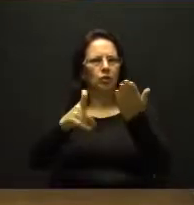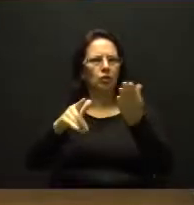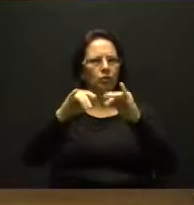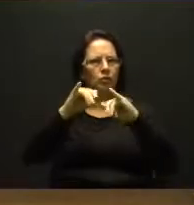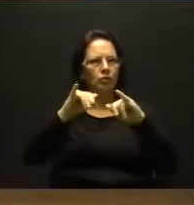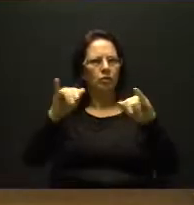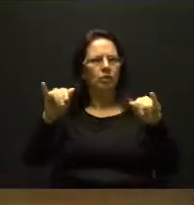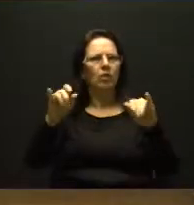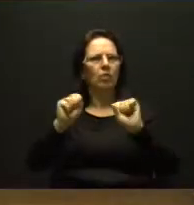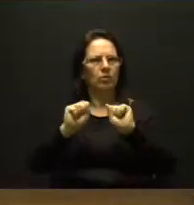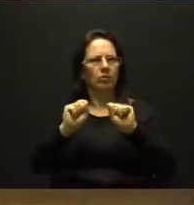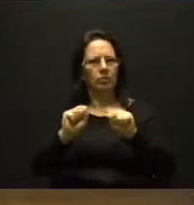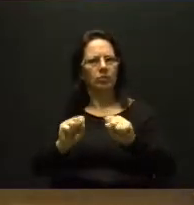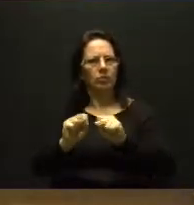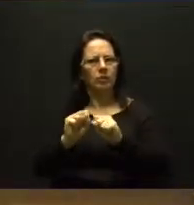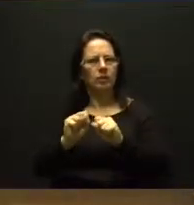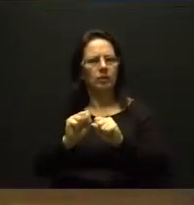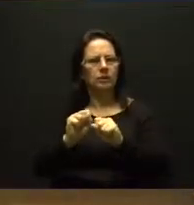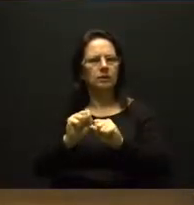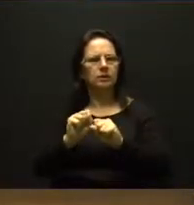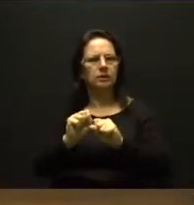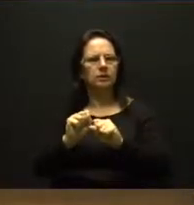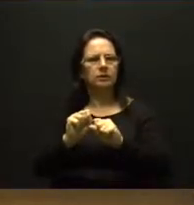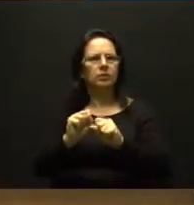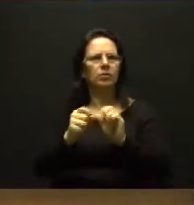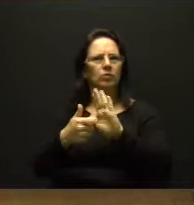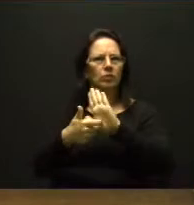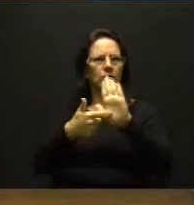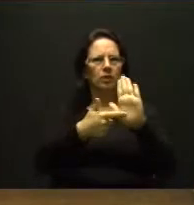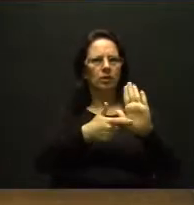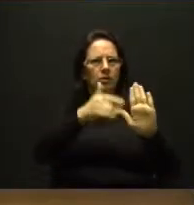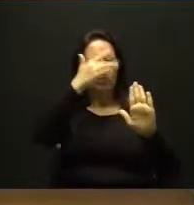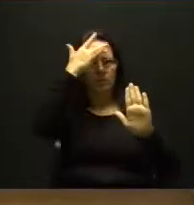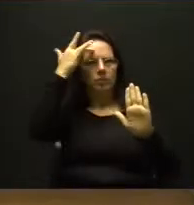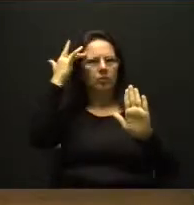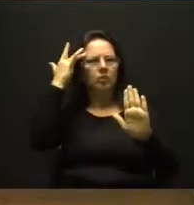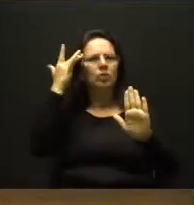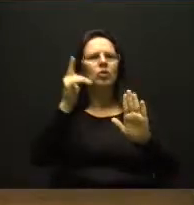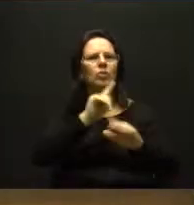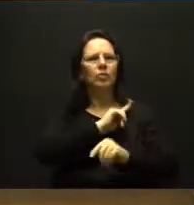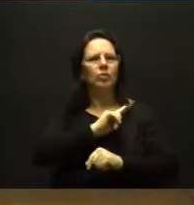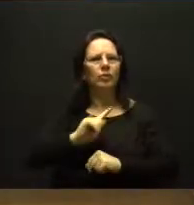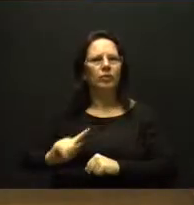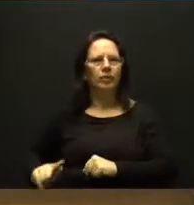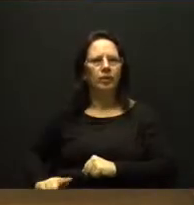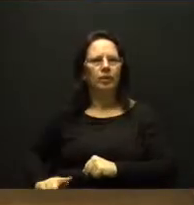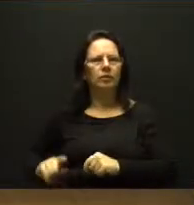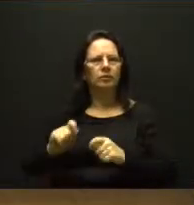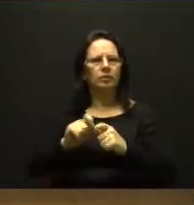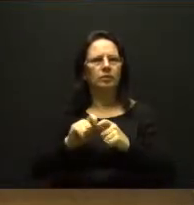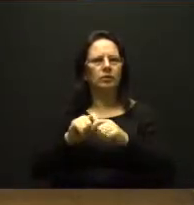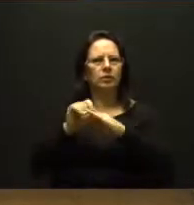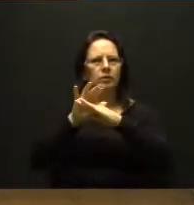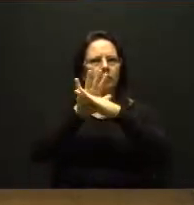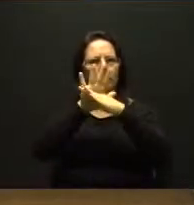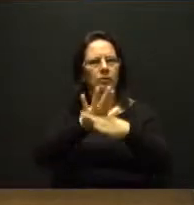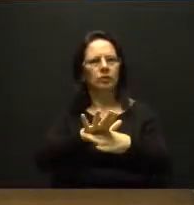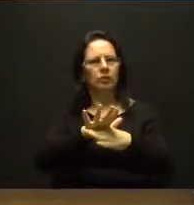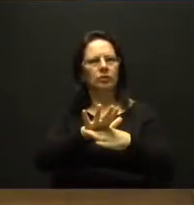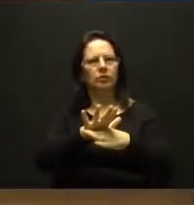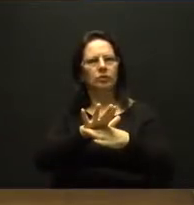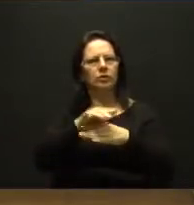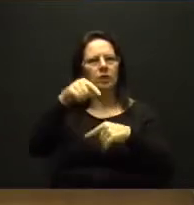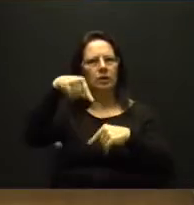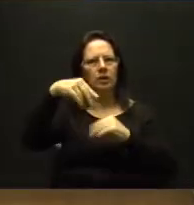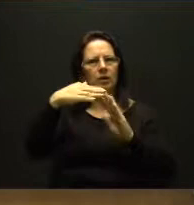para que possamos é de mostrar para o município o que o governo está fazendo e tac o exemplo e essa casa